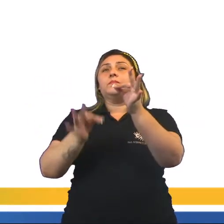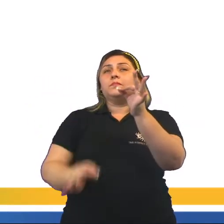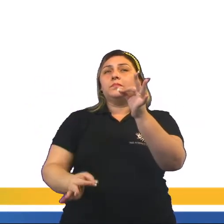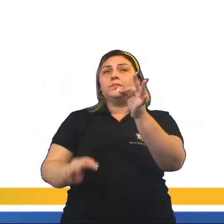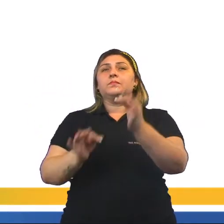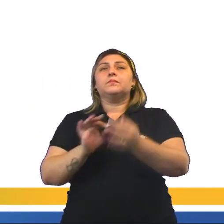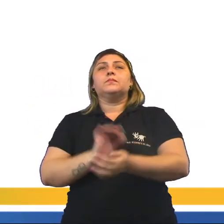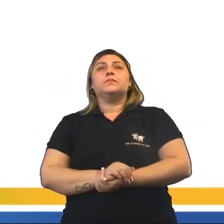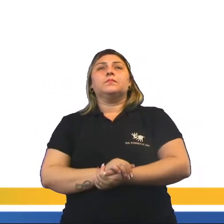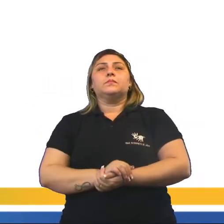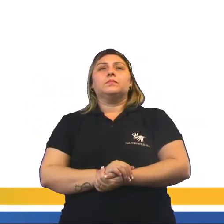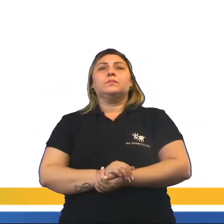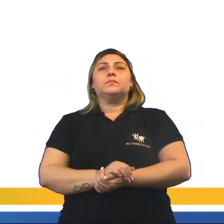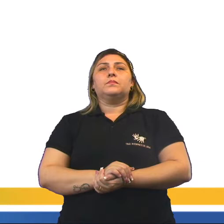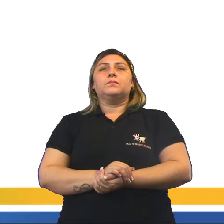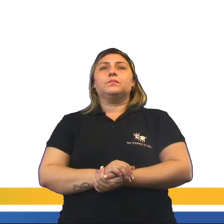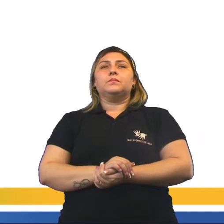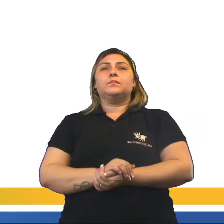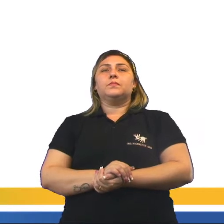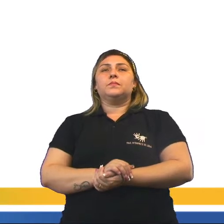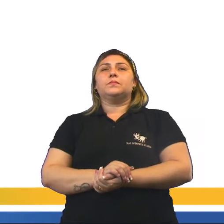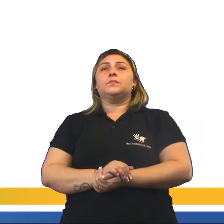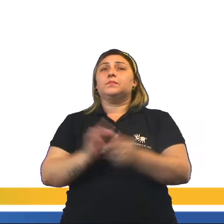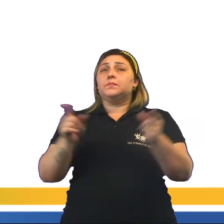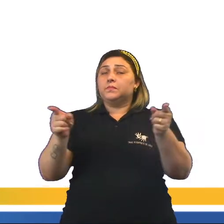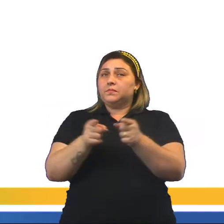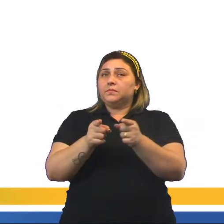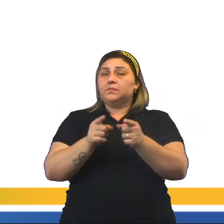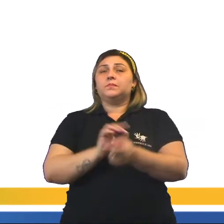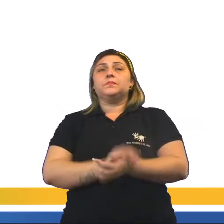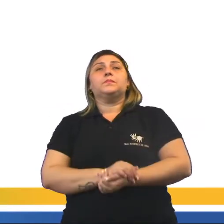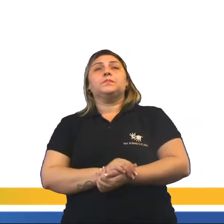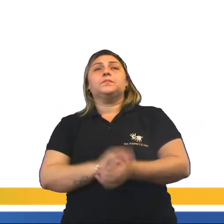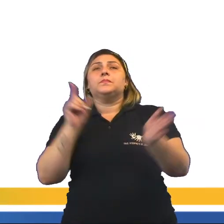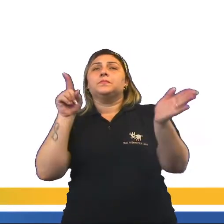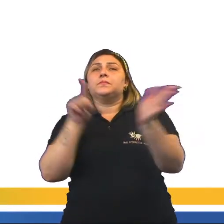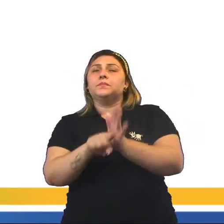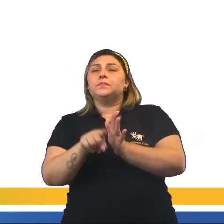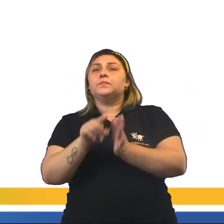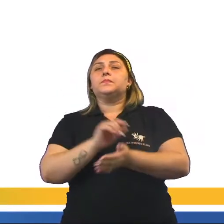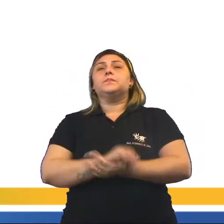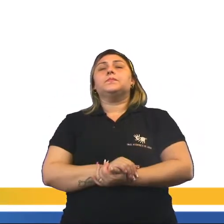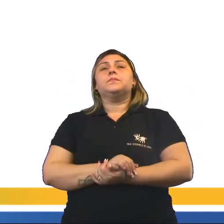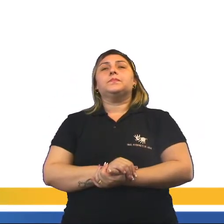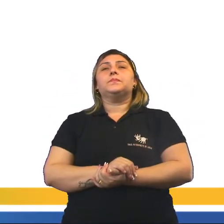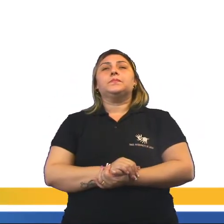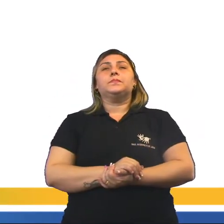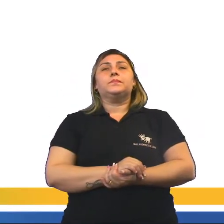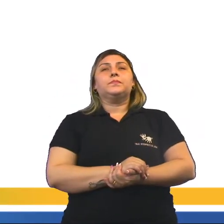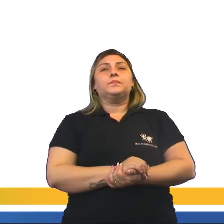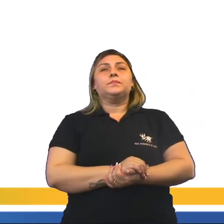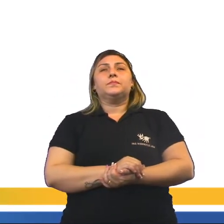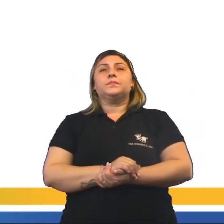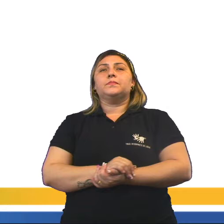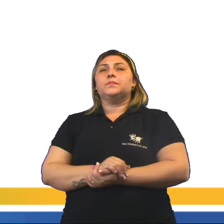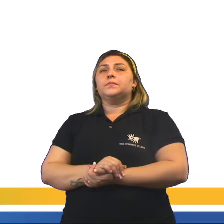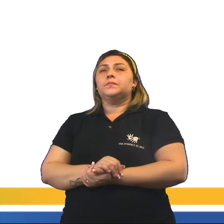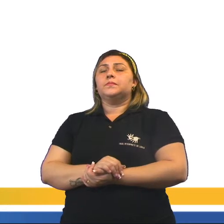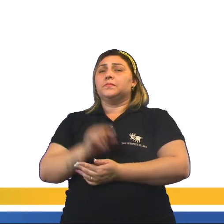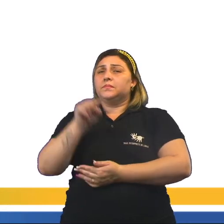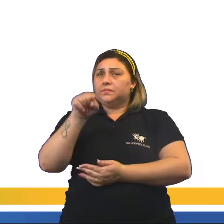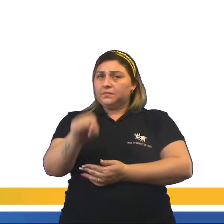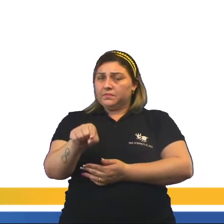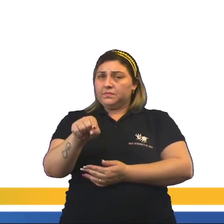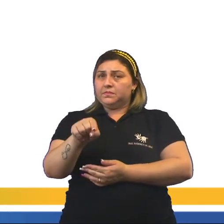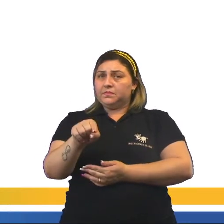que são respostas longas. Vamos começar falando das curtas. A pergunta é, Did you play games yesterday?